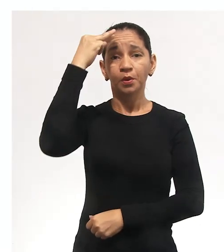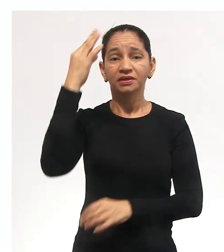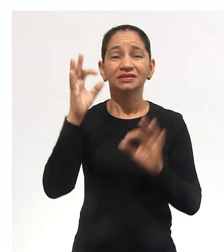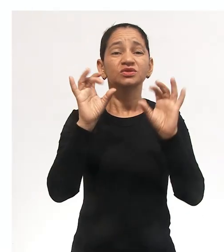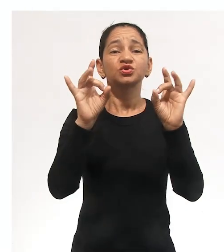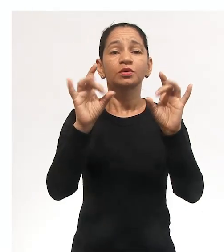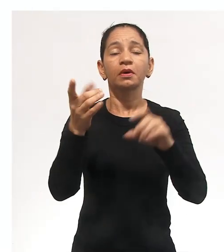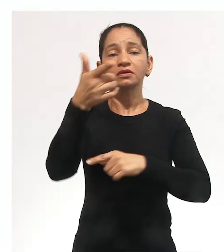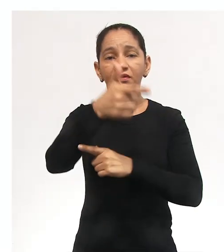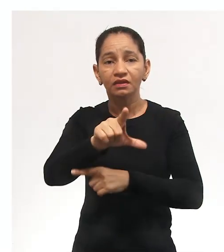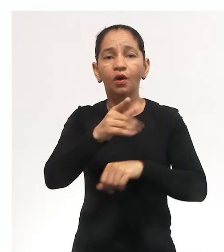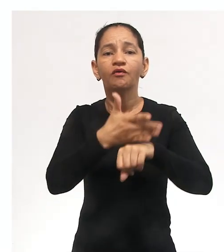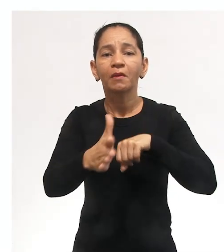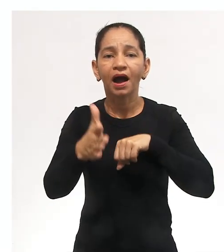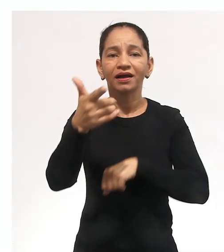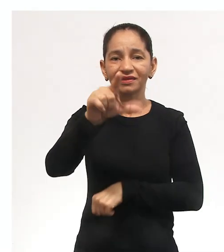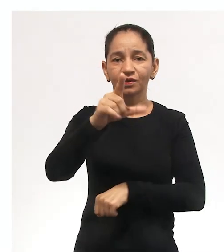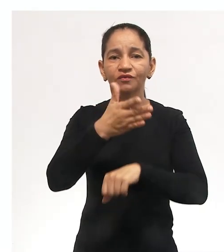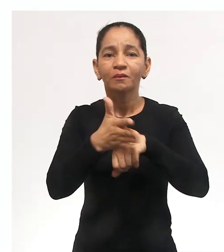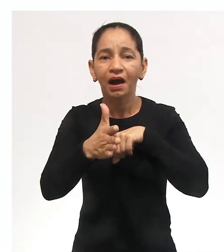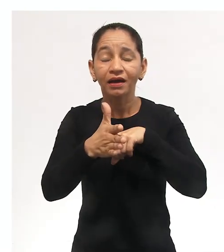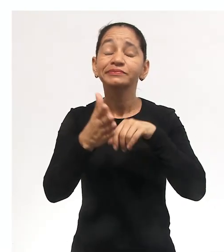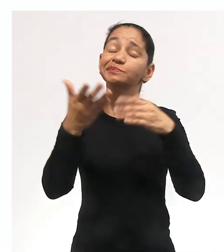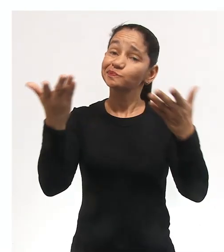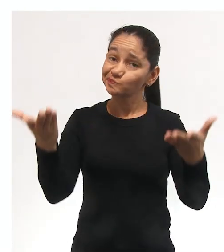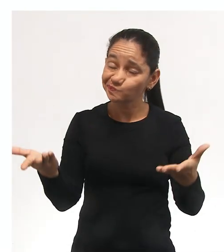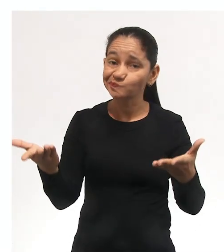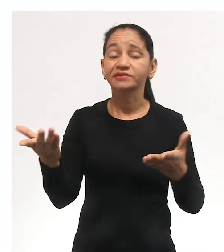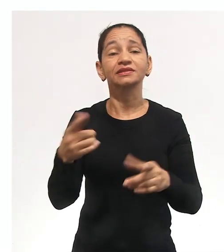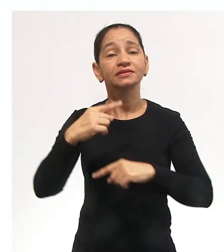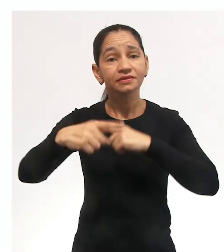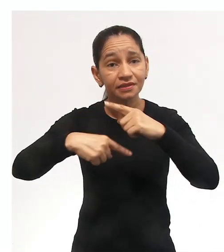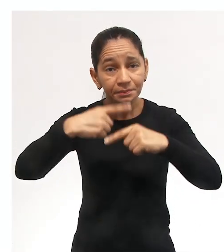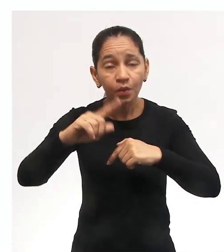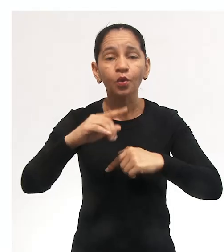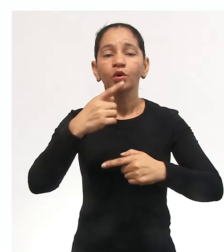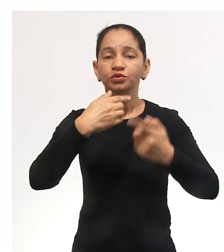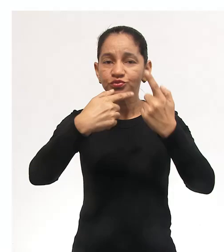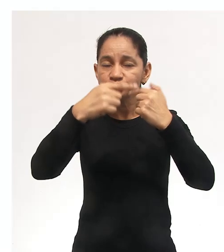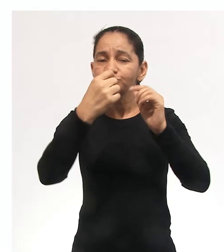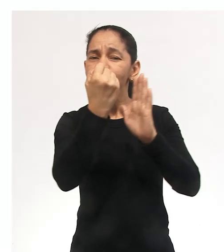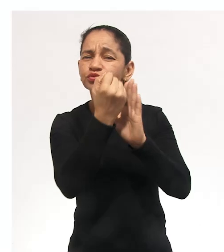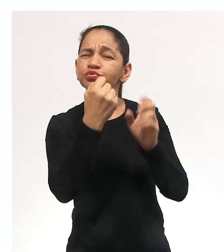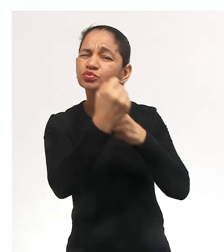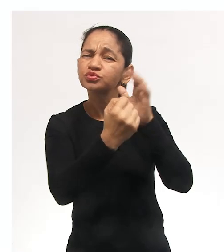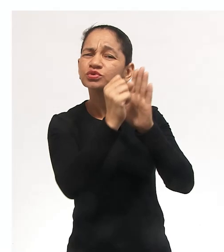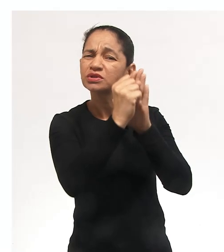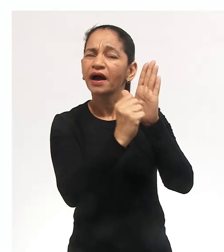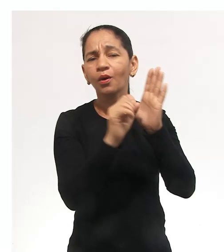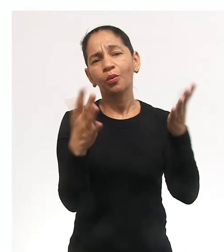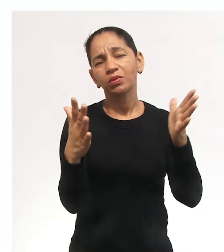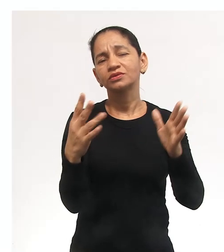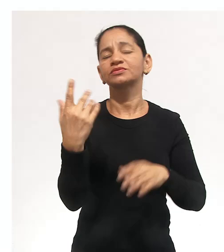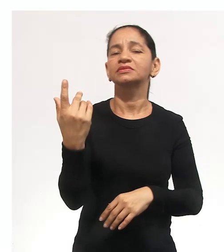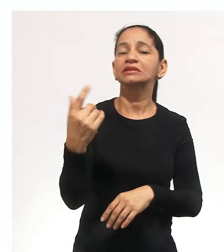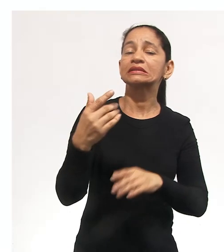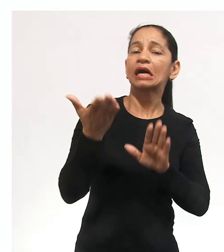da repetição. E na Idade Média, a alfabetização também era